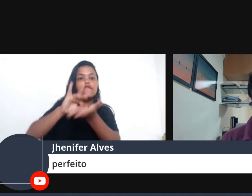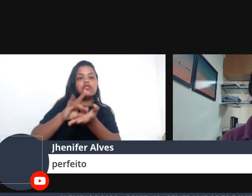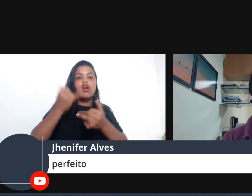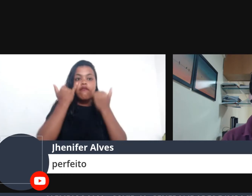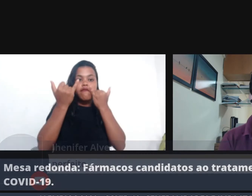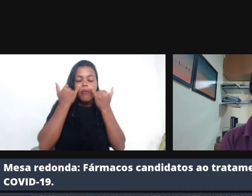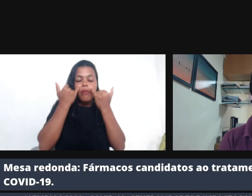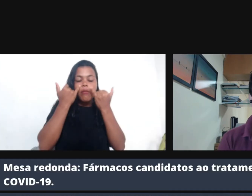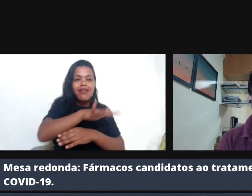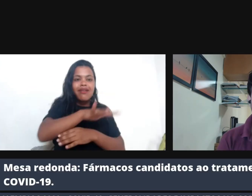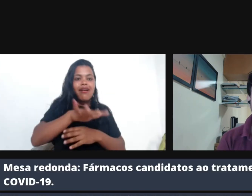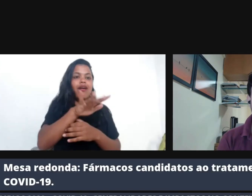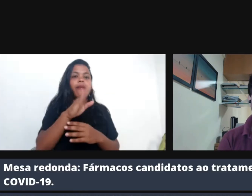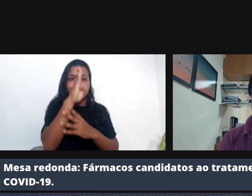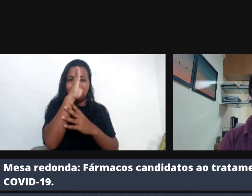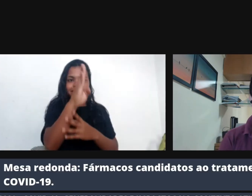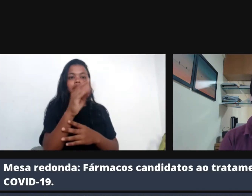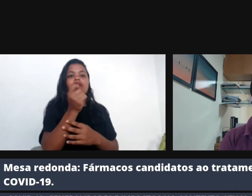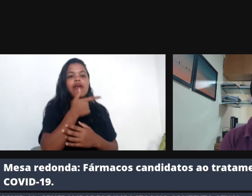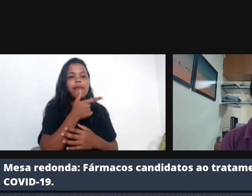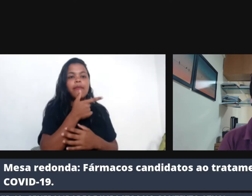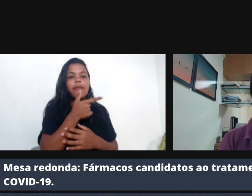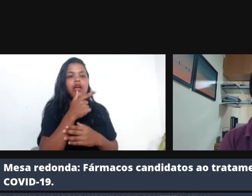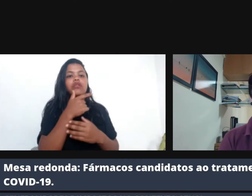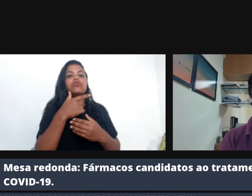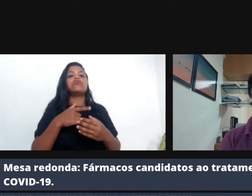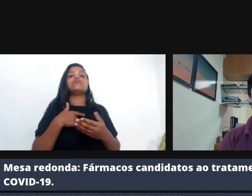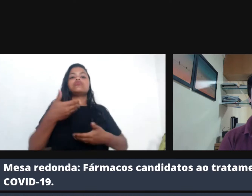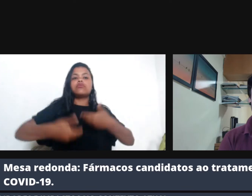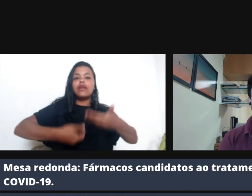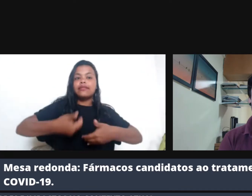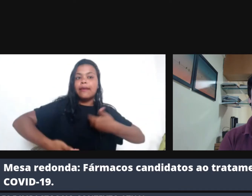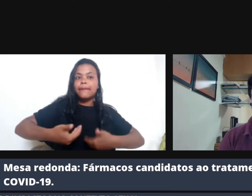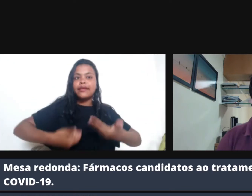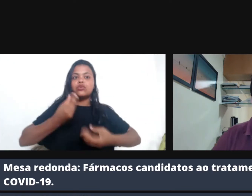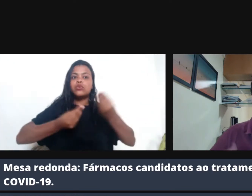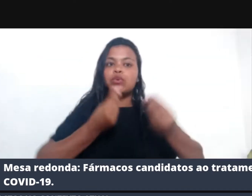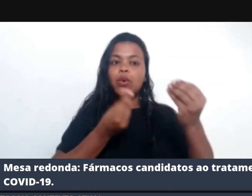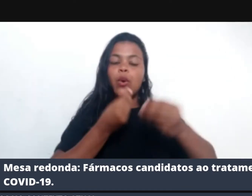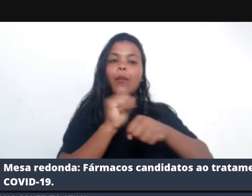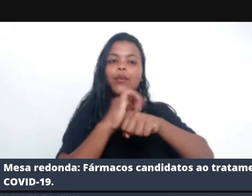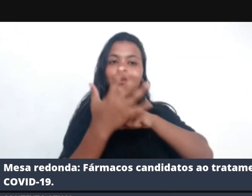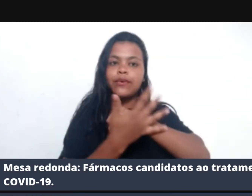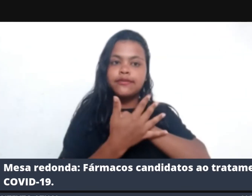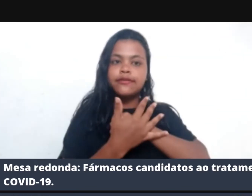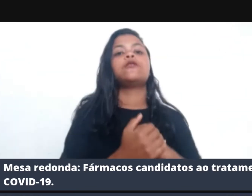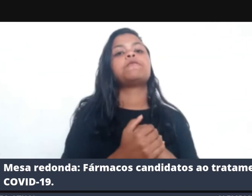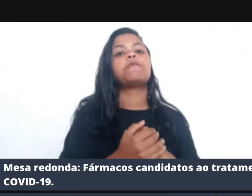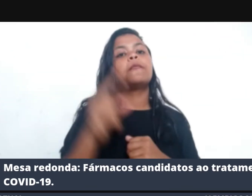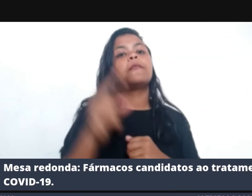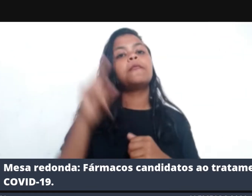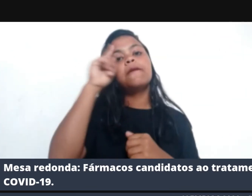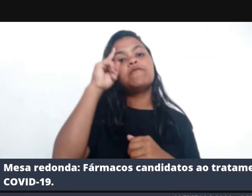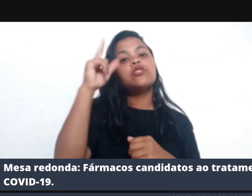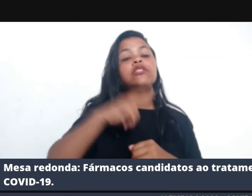principalmente delas com relação ao tratamento medicamentoso. A cada dia nós vemos a ciência vem